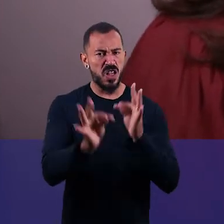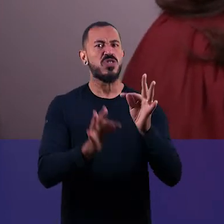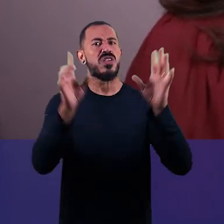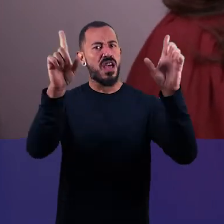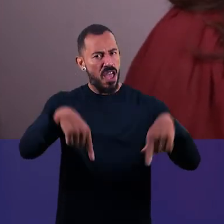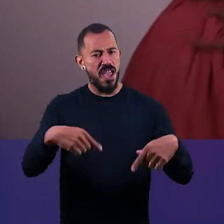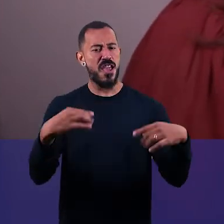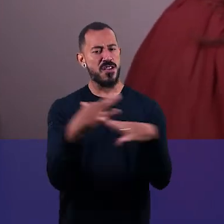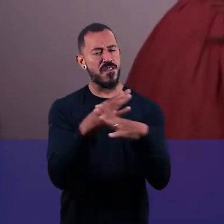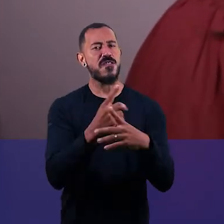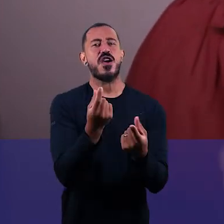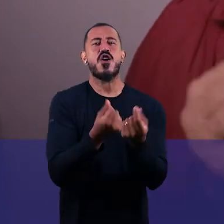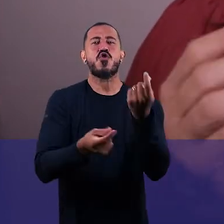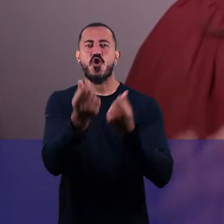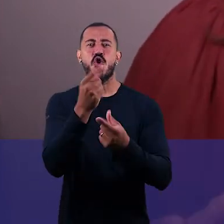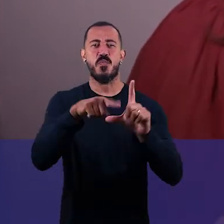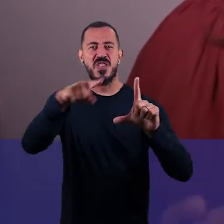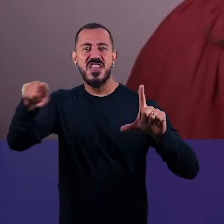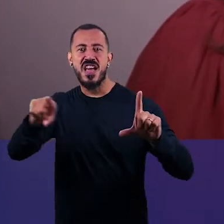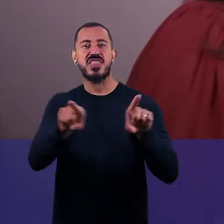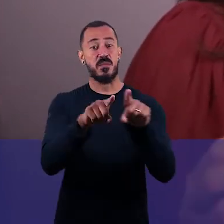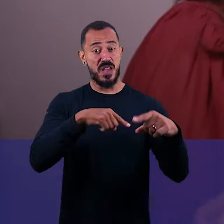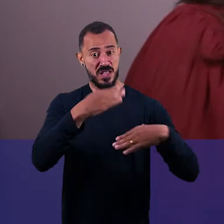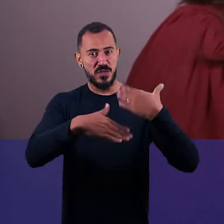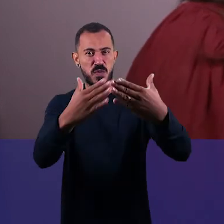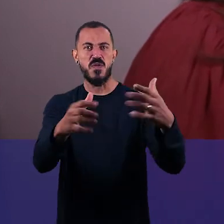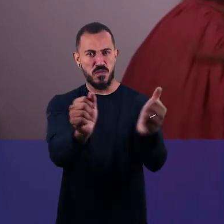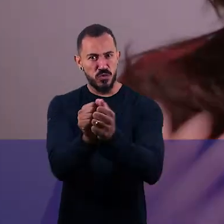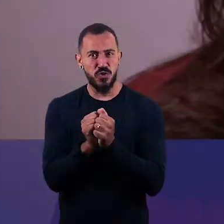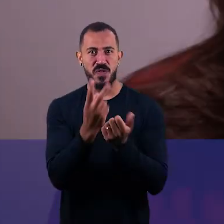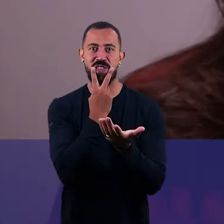a tecnologia a favor da nossa economia